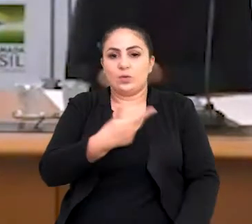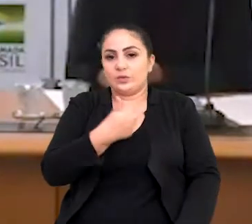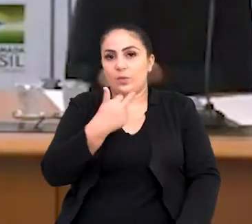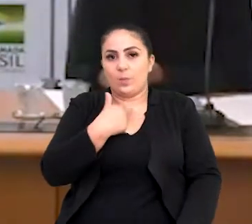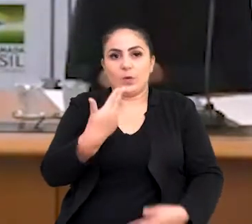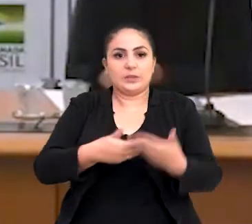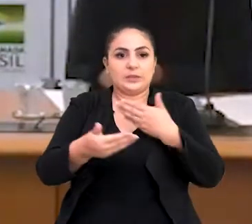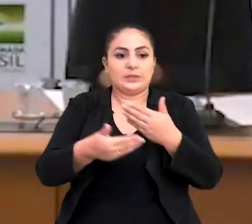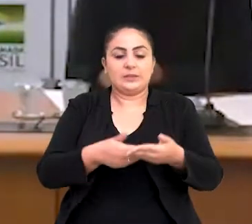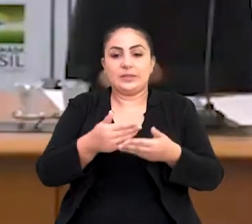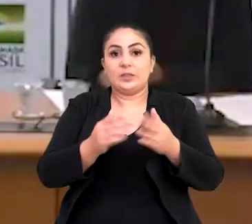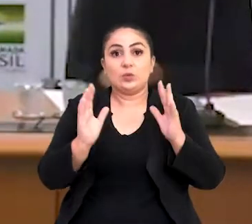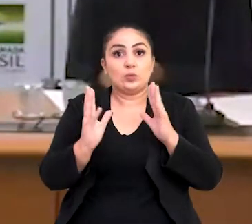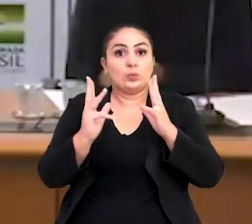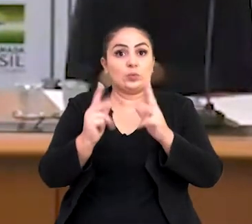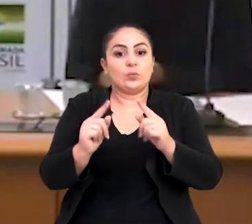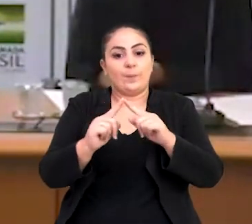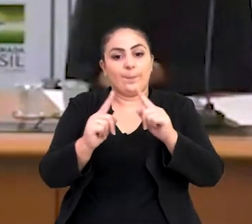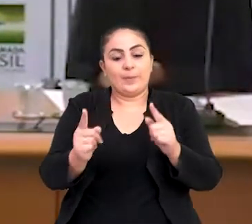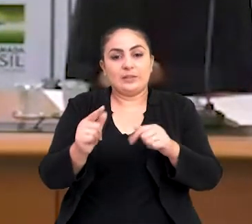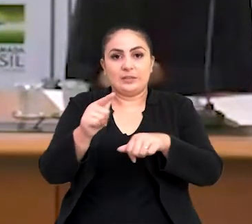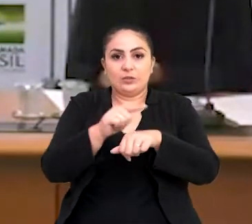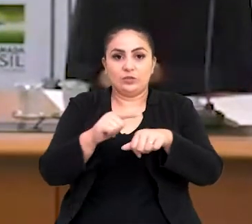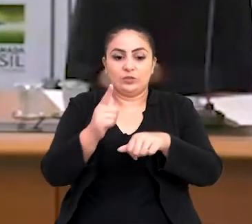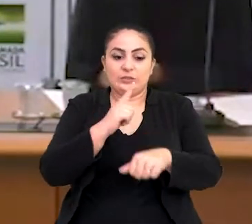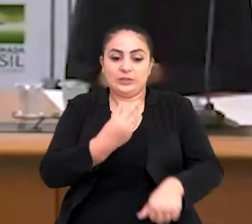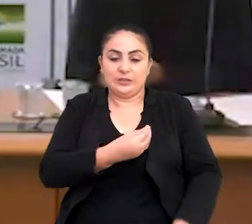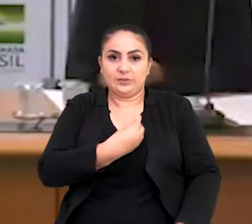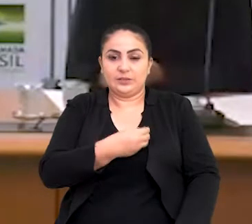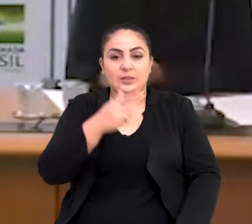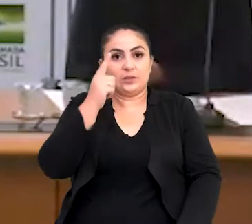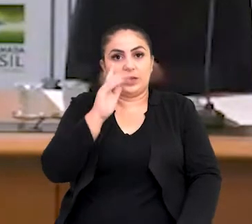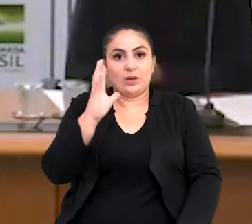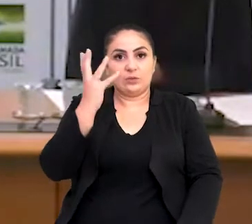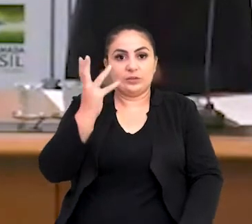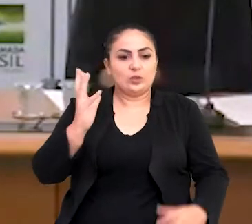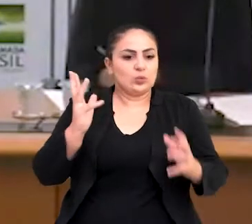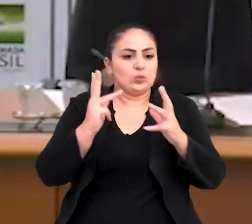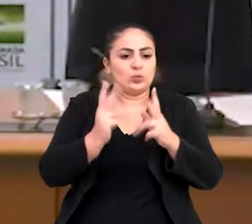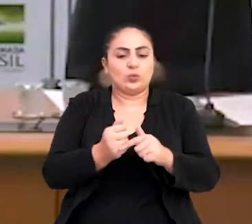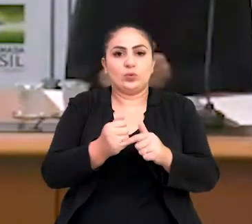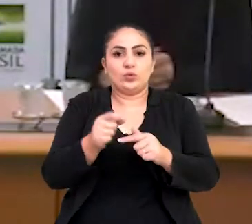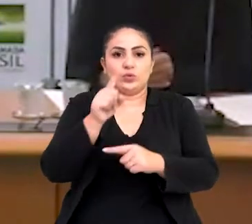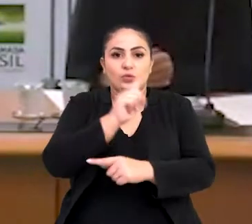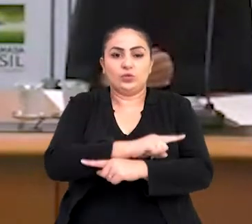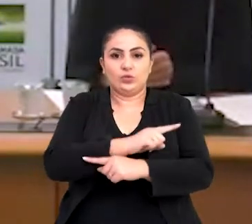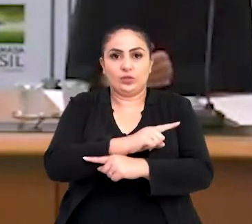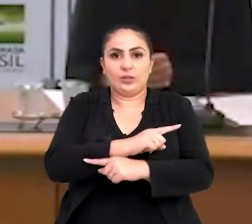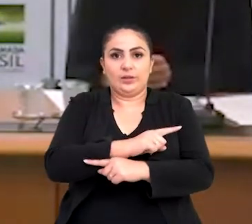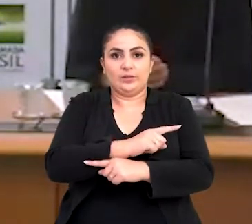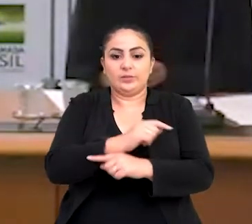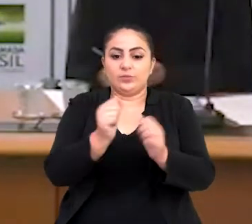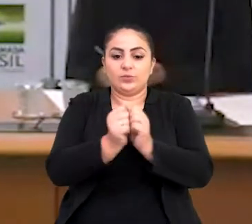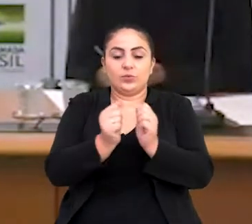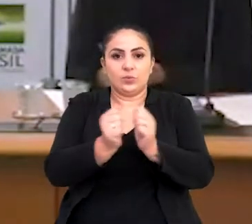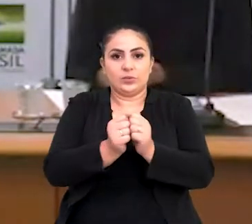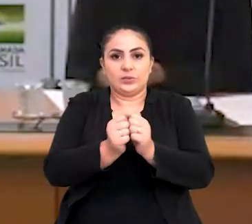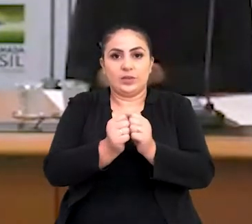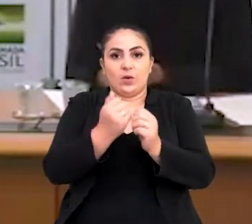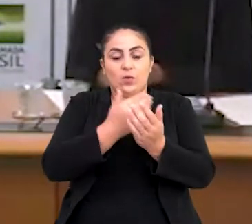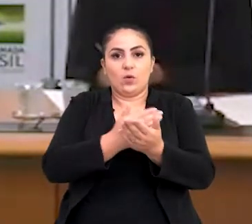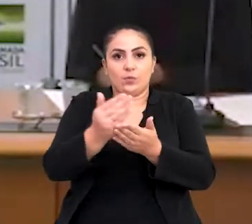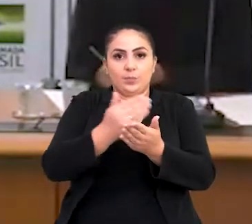poderemos atingir toda a capilaridade, mas a logística estará acontecendo nos dias